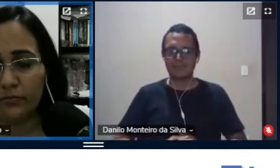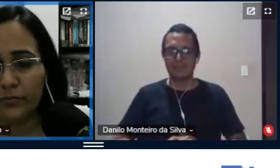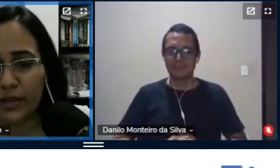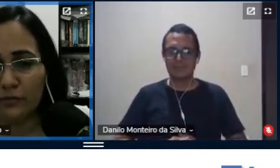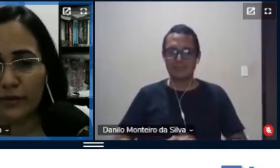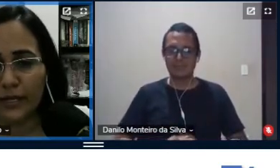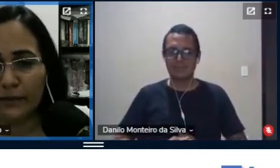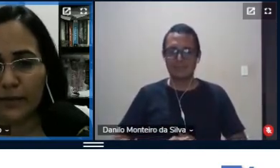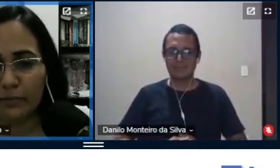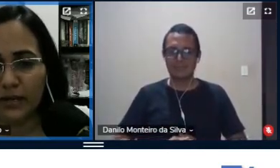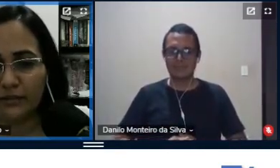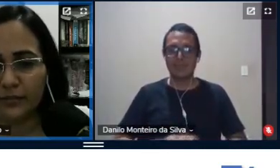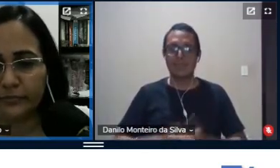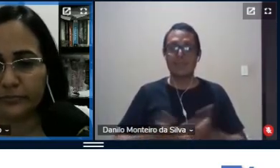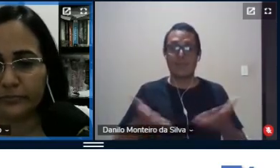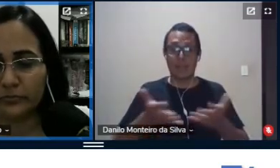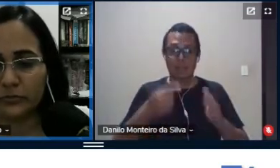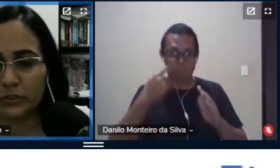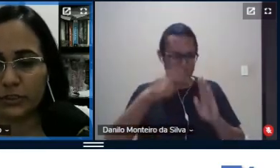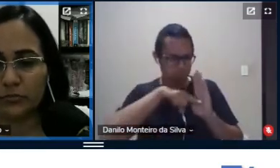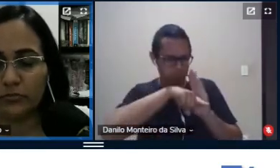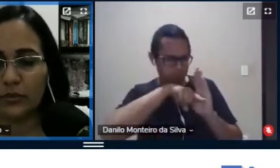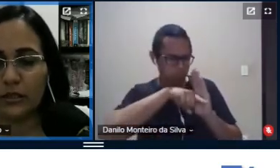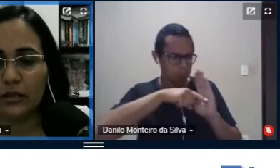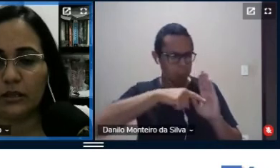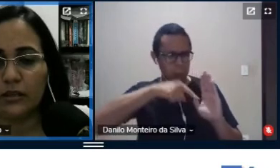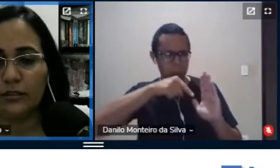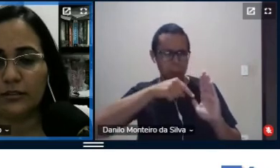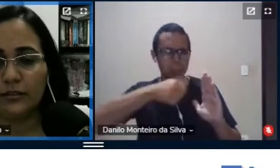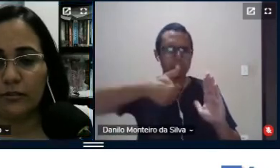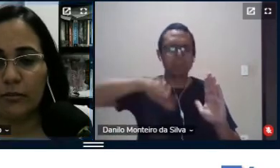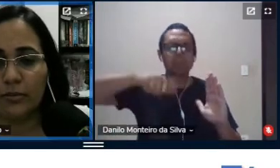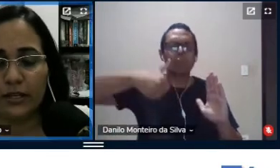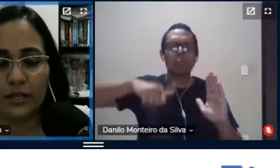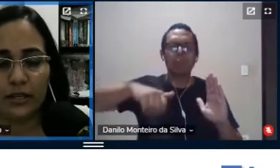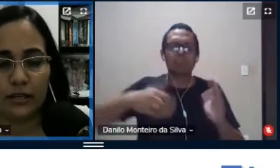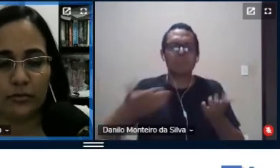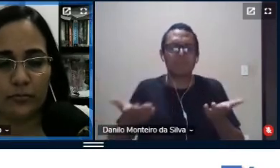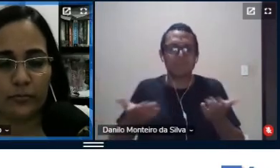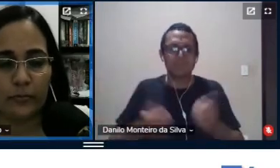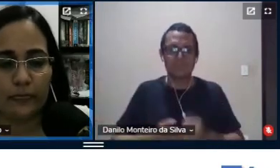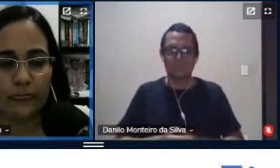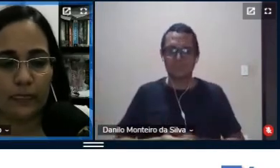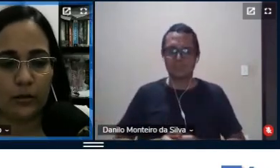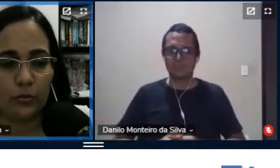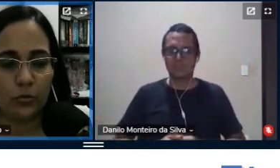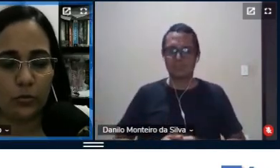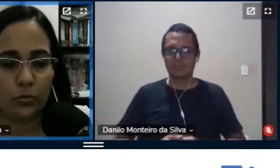vou avaliar minha peça, tá? Se eu apliquei